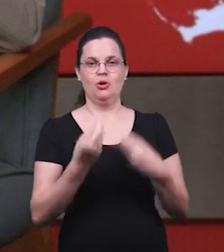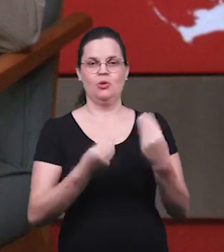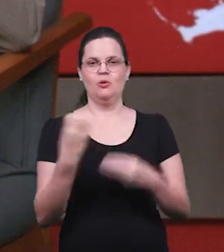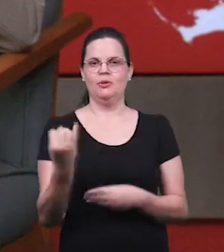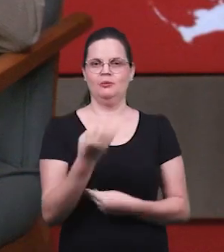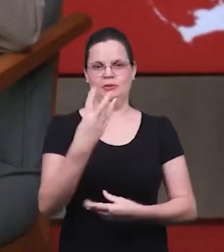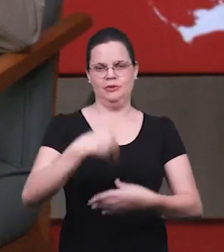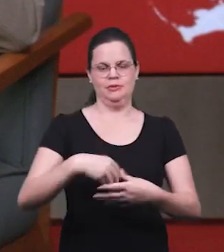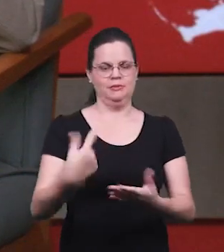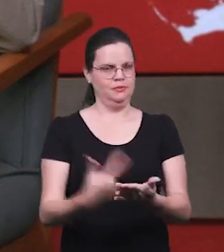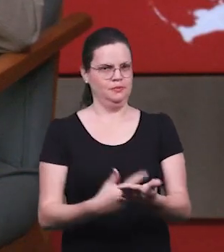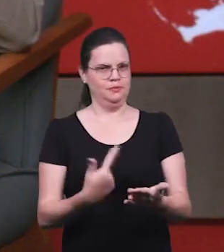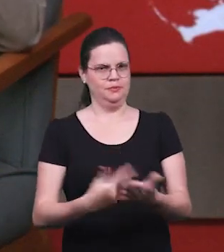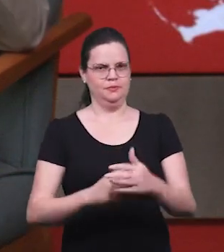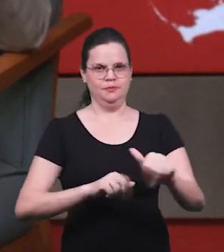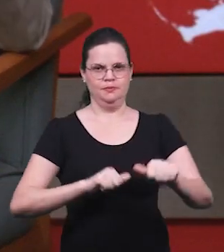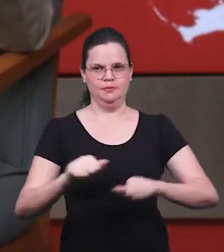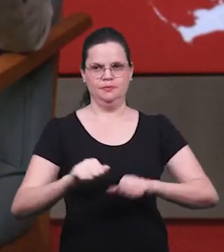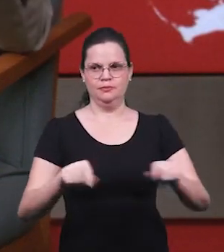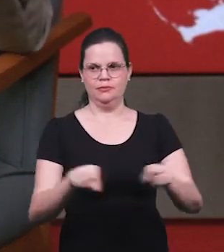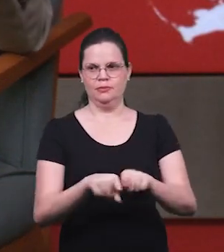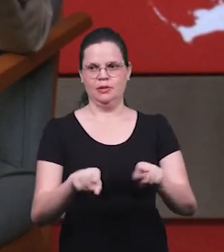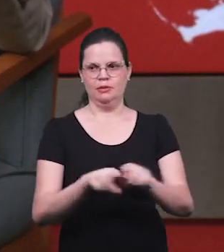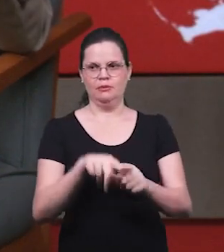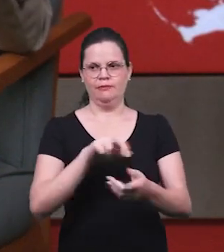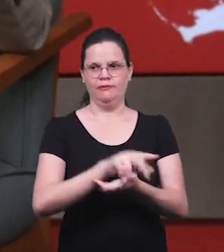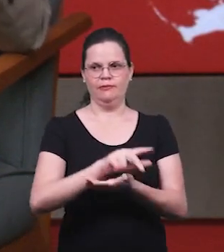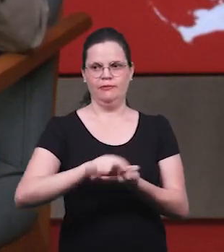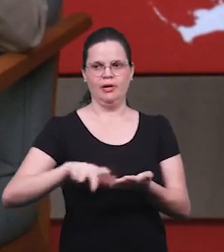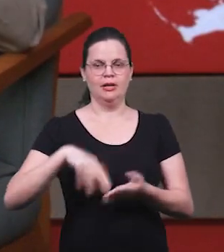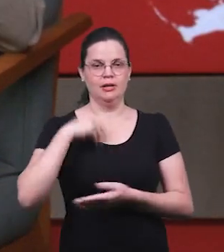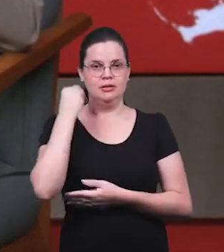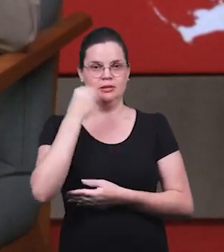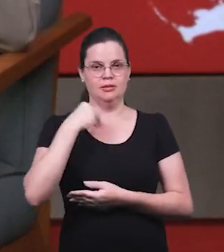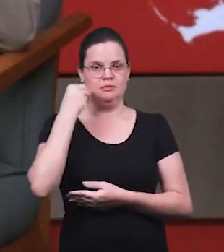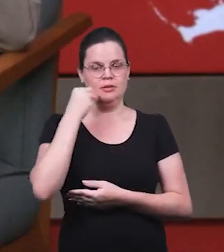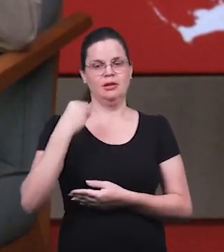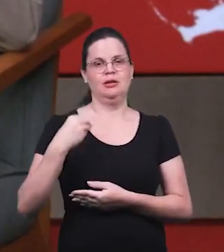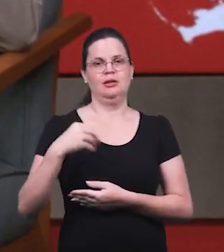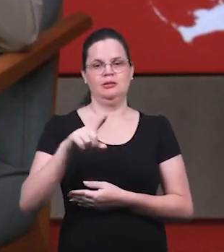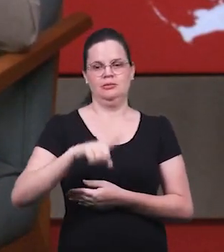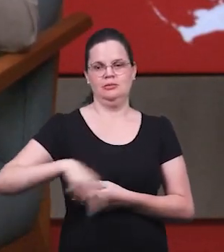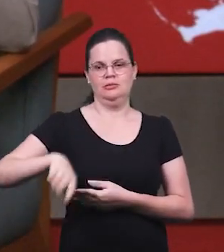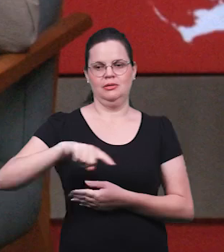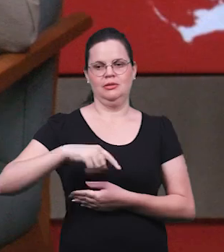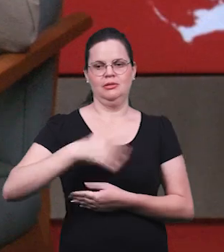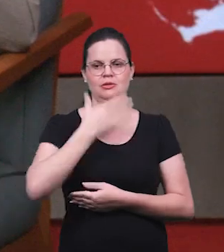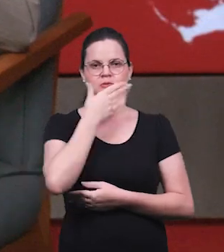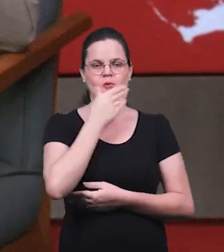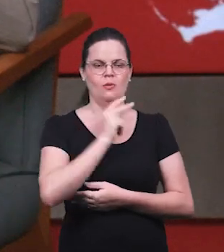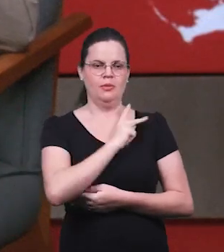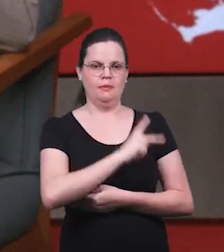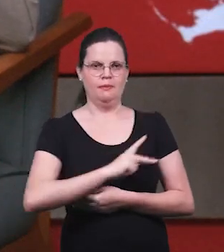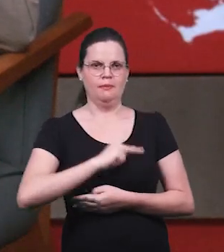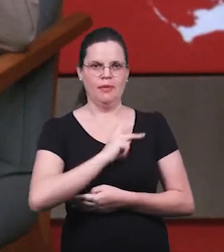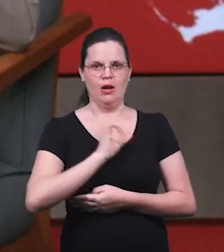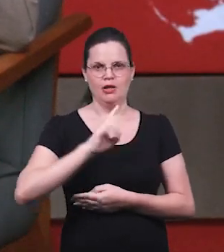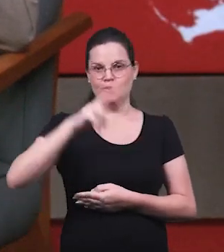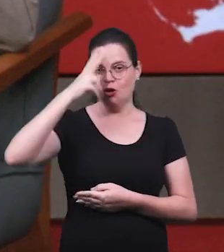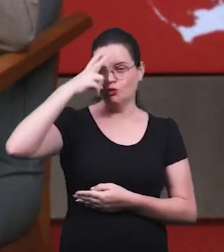livro de Atos e dentro de toda a experiência das viagens de Paulo não é uma